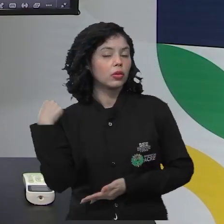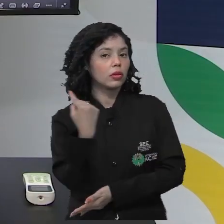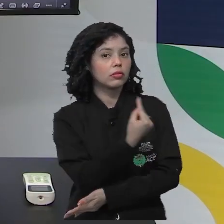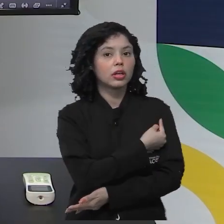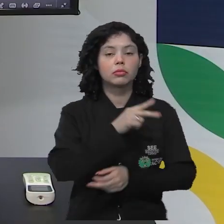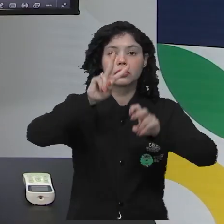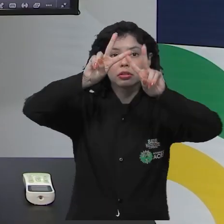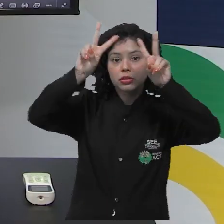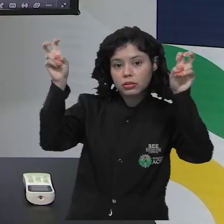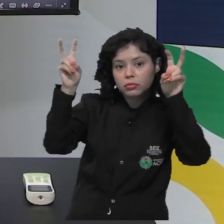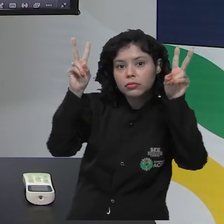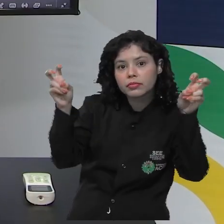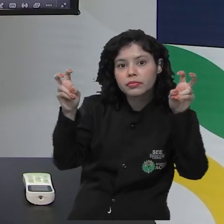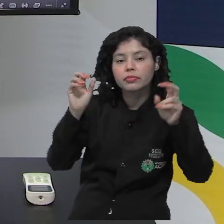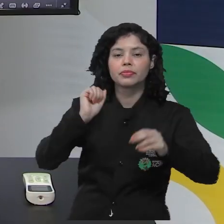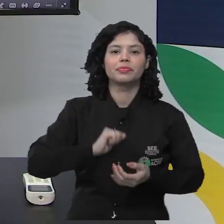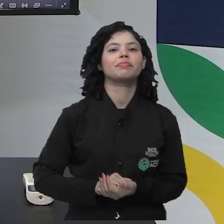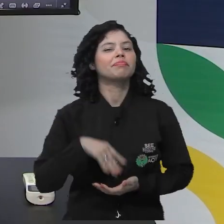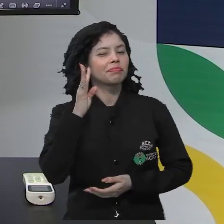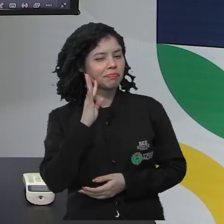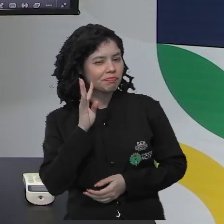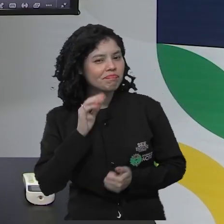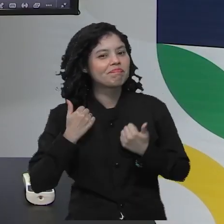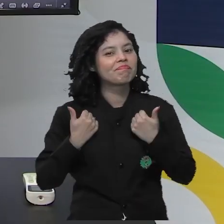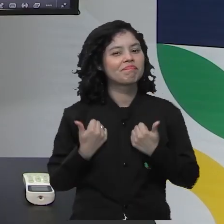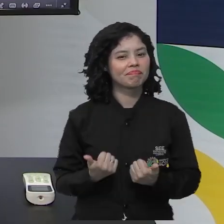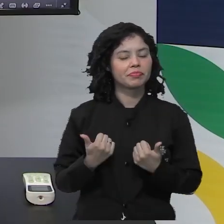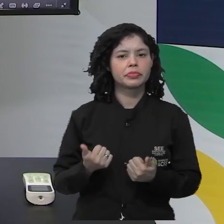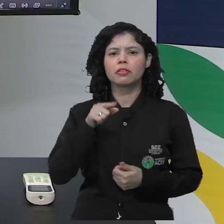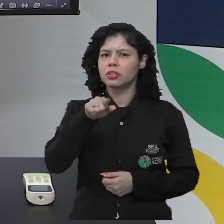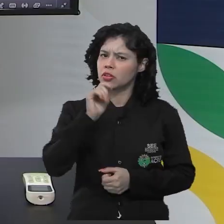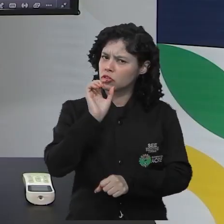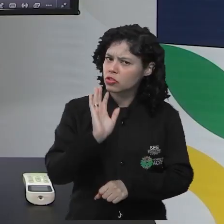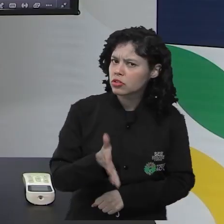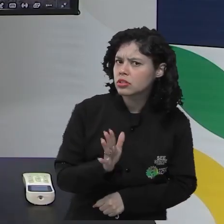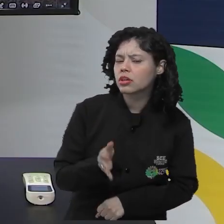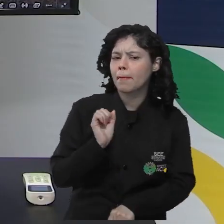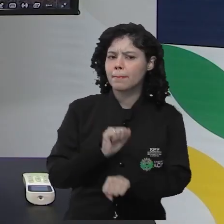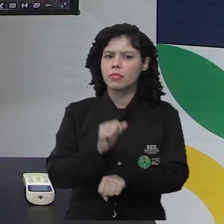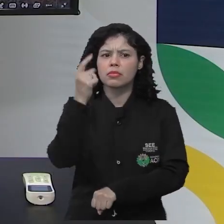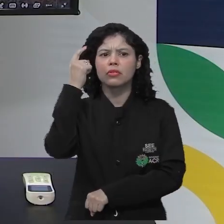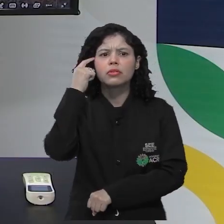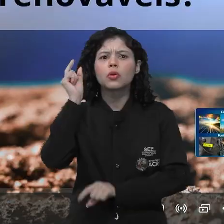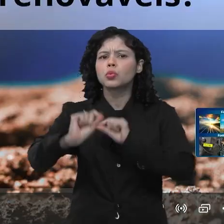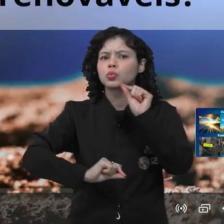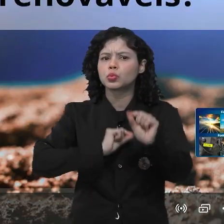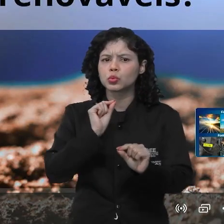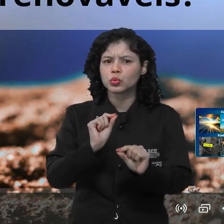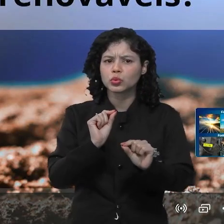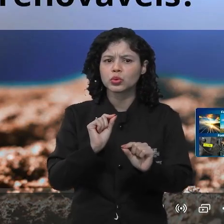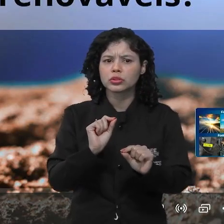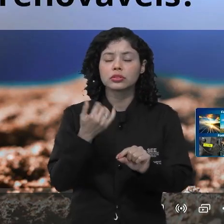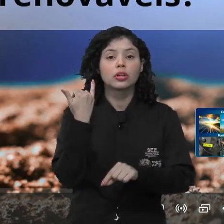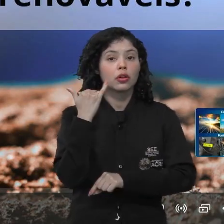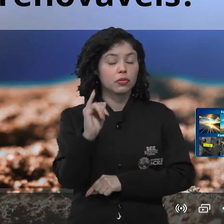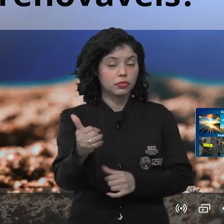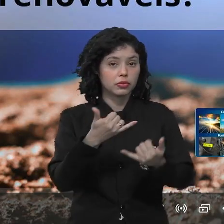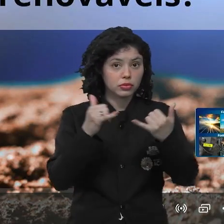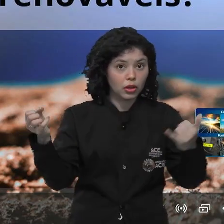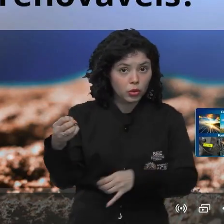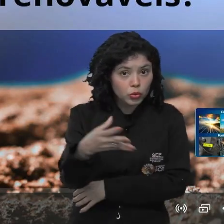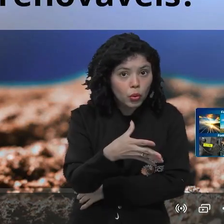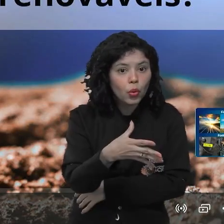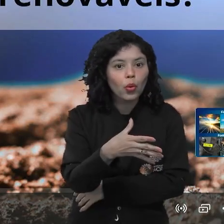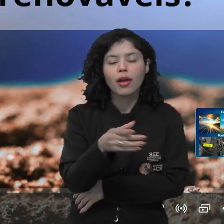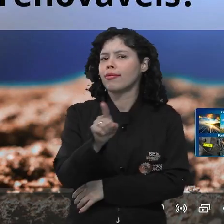a nossa aula vai ser sobre um tema bem interessante. Vocês já pararam para pensar o que são fontes de energia